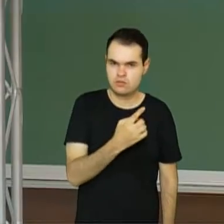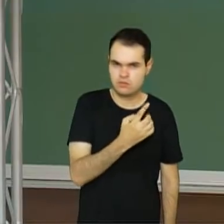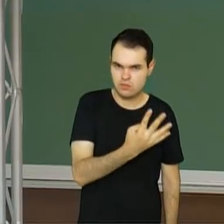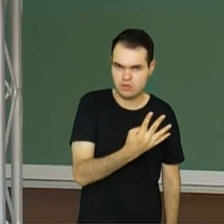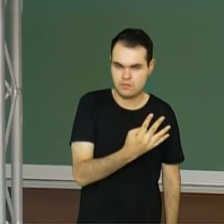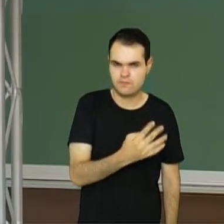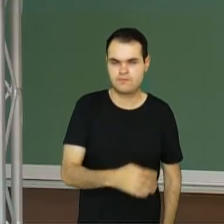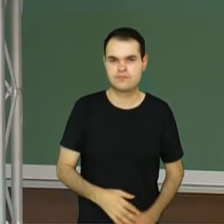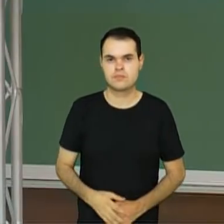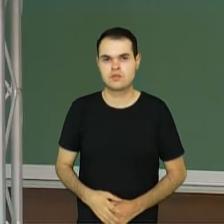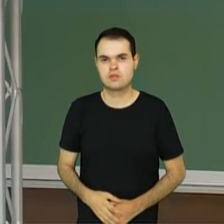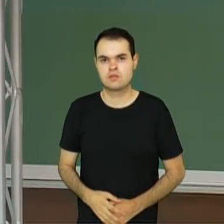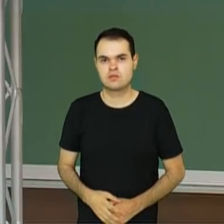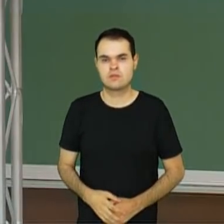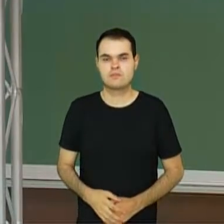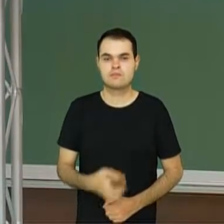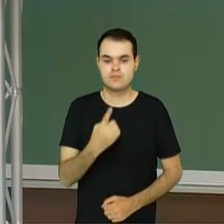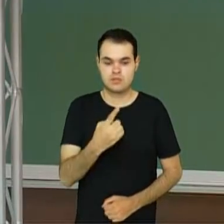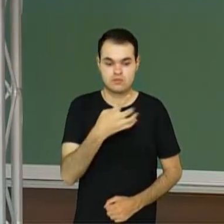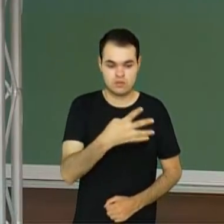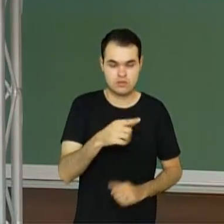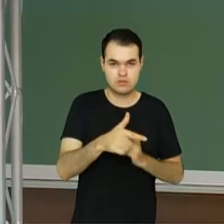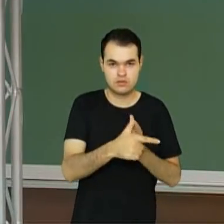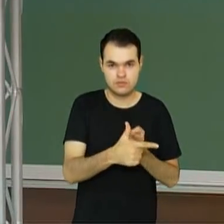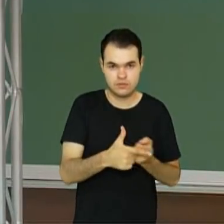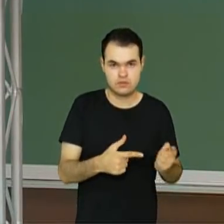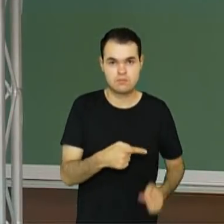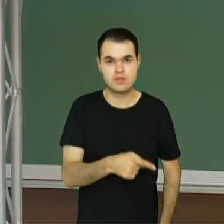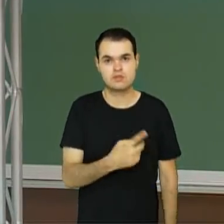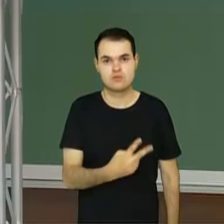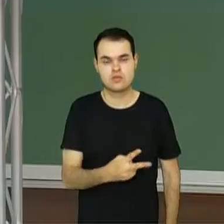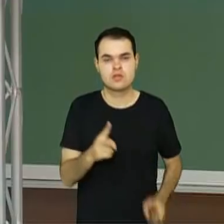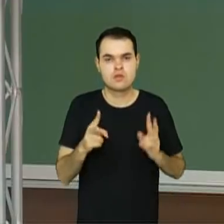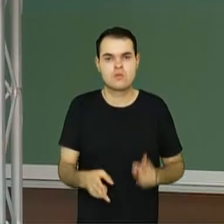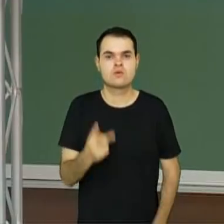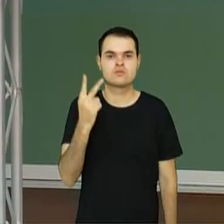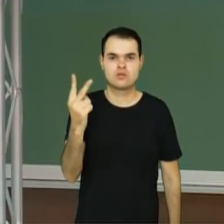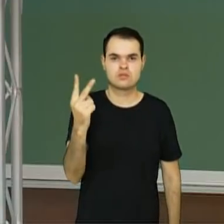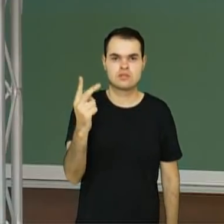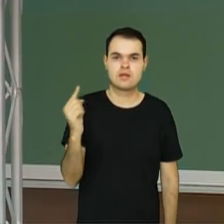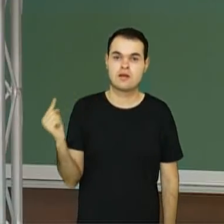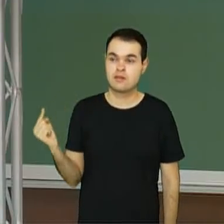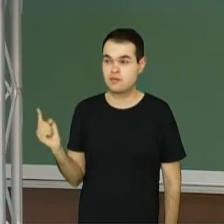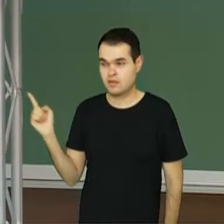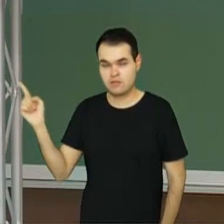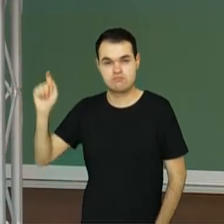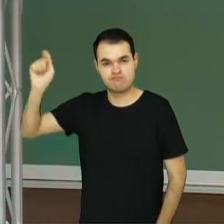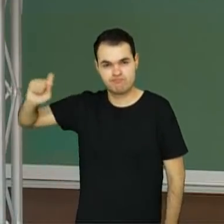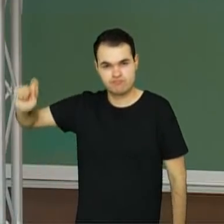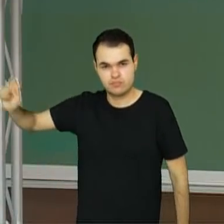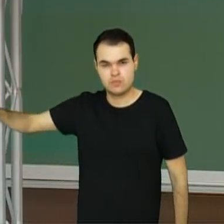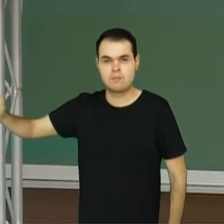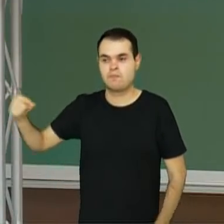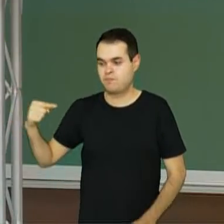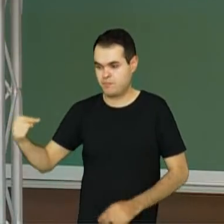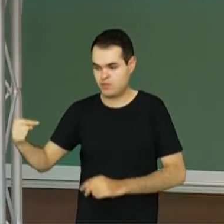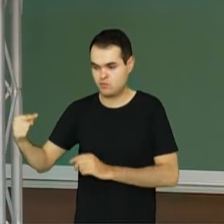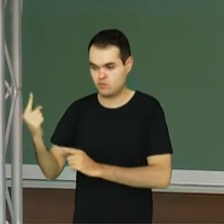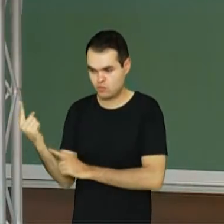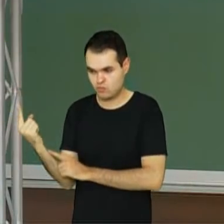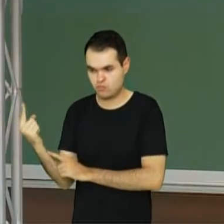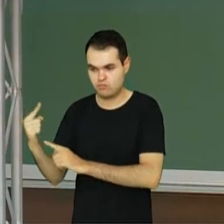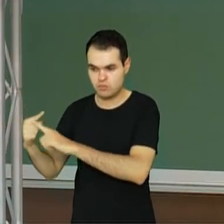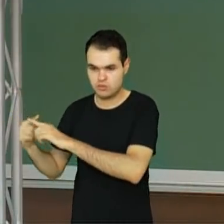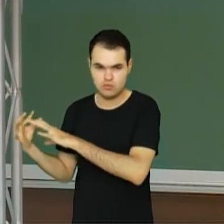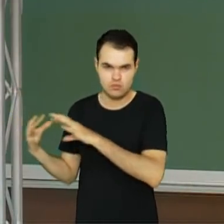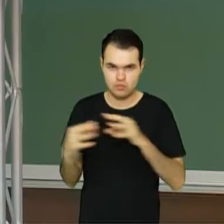menos 4 dividido por menos 2 é igual a 2. Repare que lá no quadro eu tive o cuidado de multiplicar por menos 1. Por quê? Para você não correr o risco